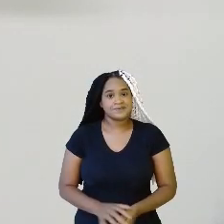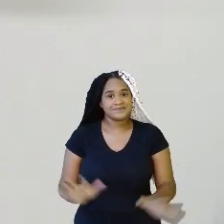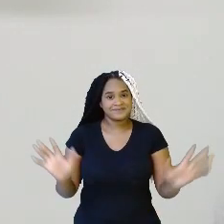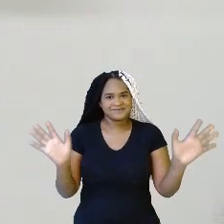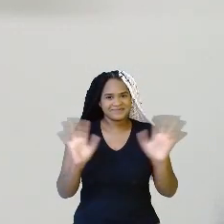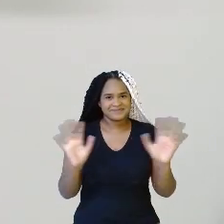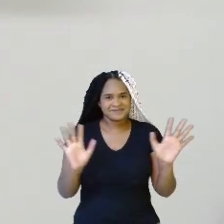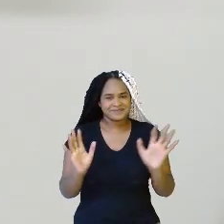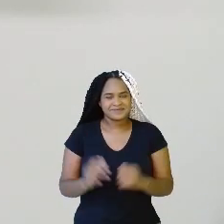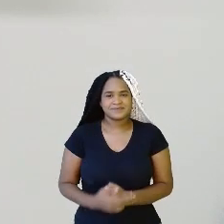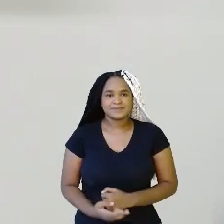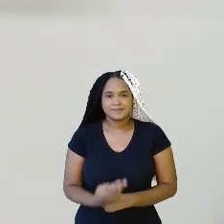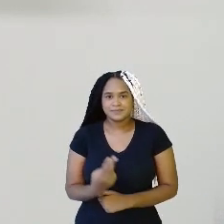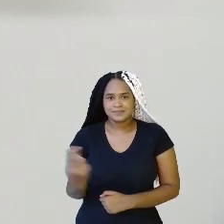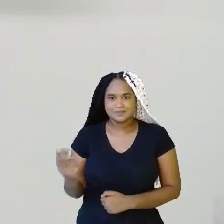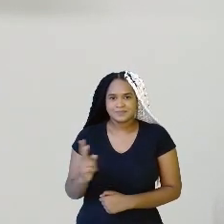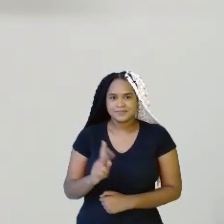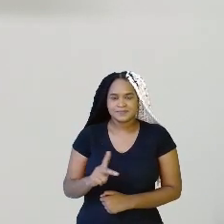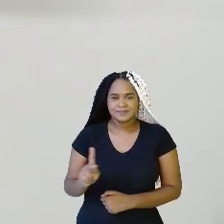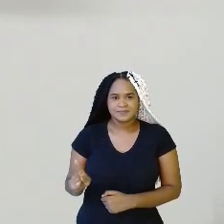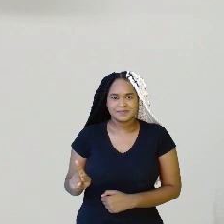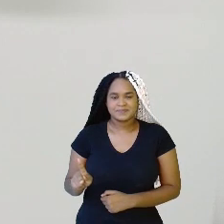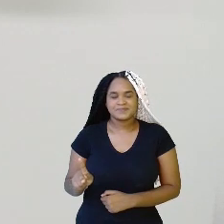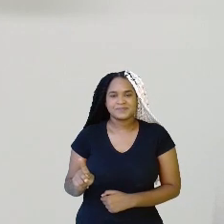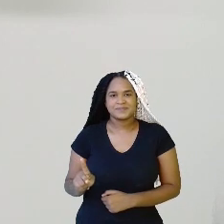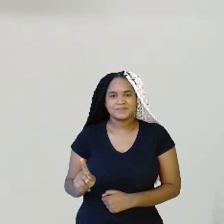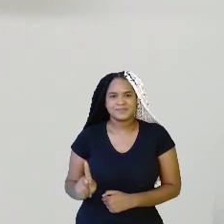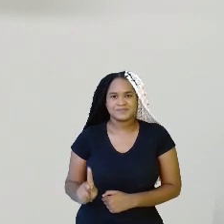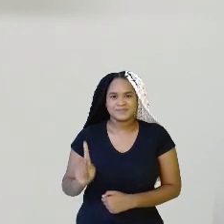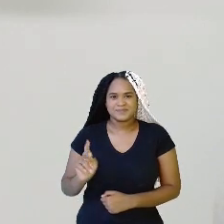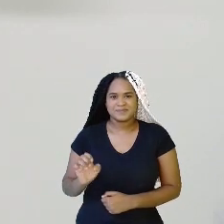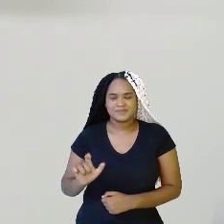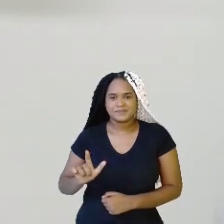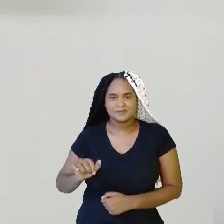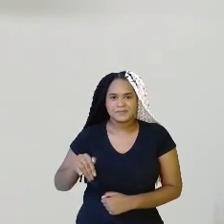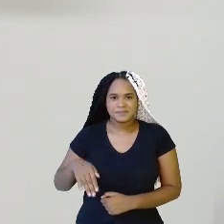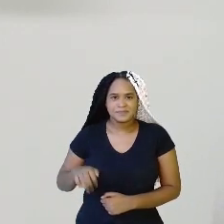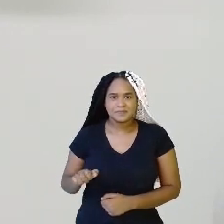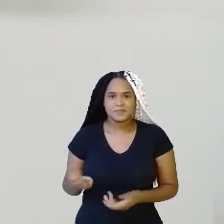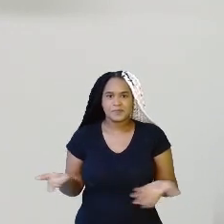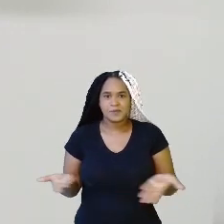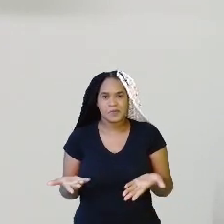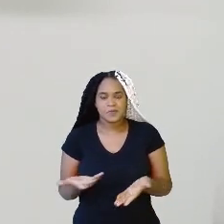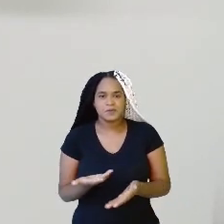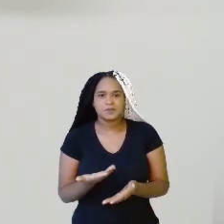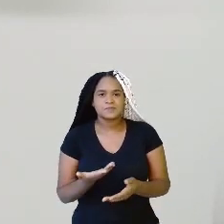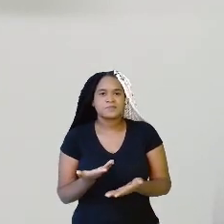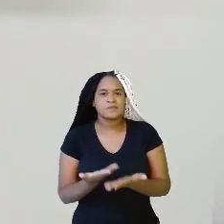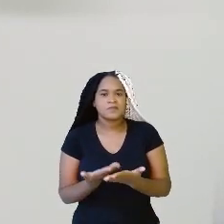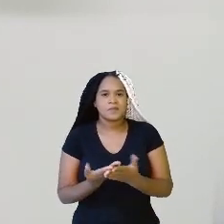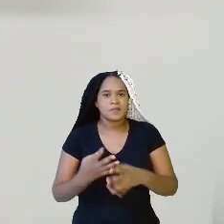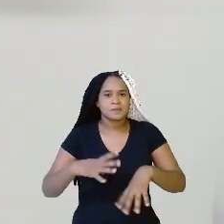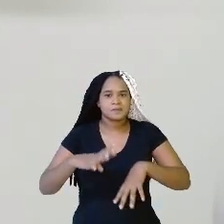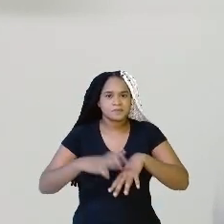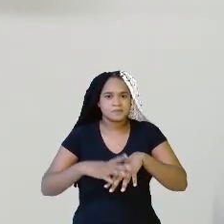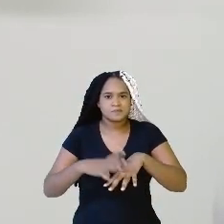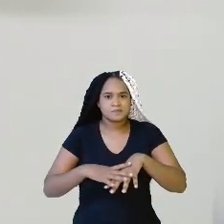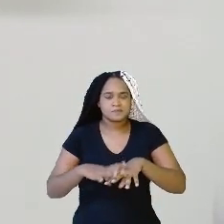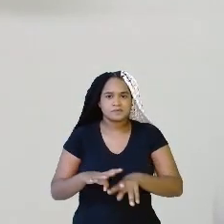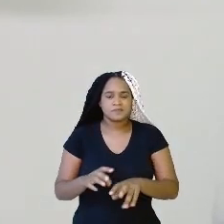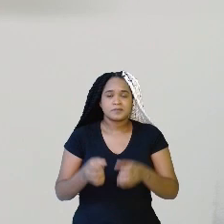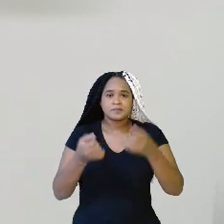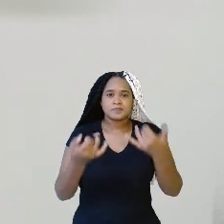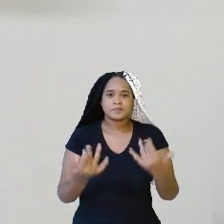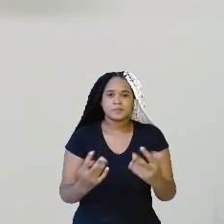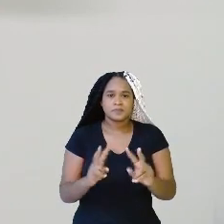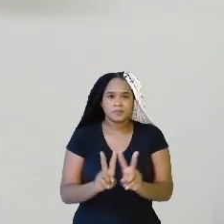Olá, eu sou a professora Kedma Santos e na nossa aula de matemática de hoje nós falaremos sobre